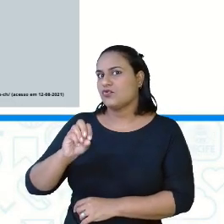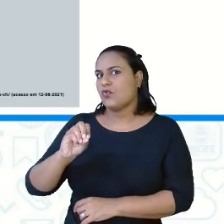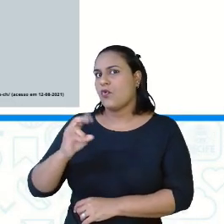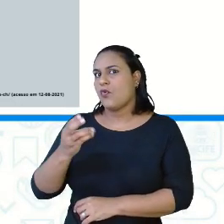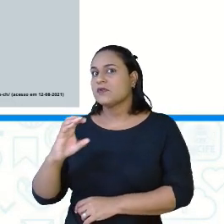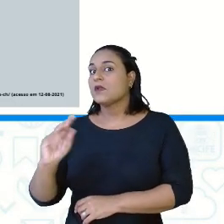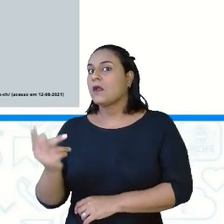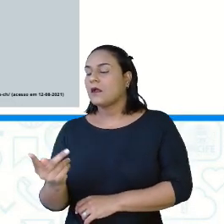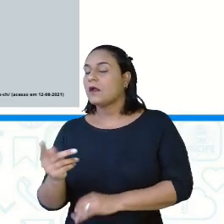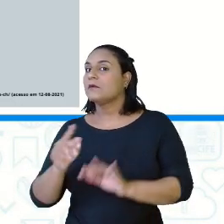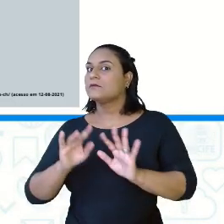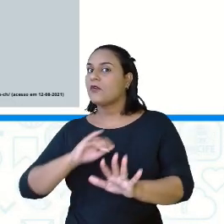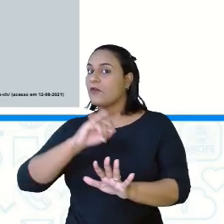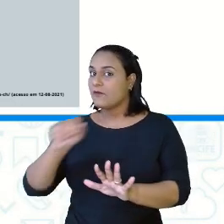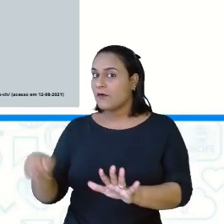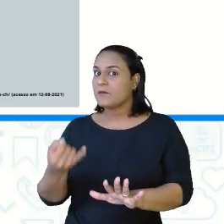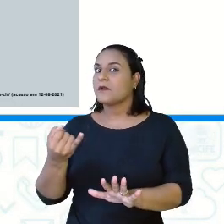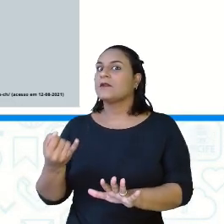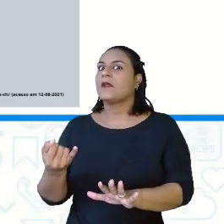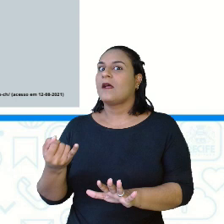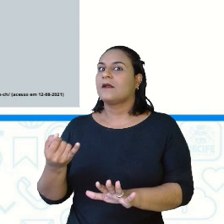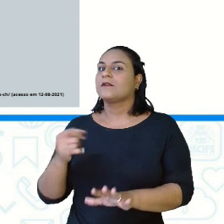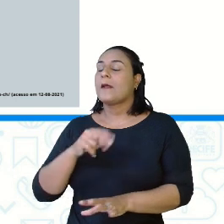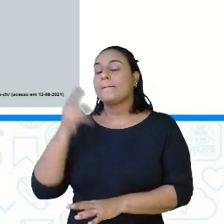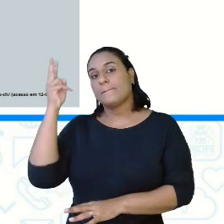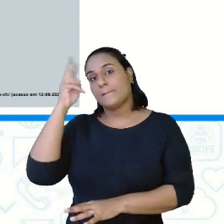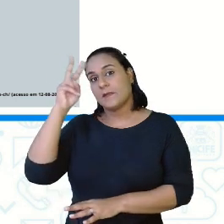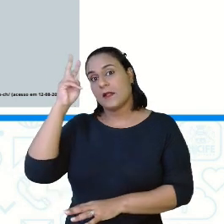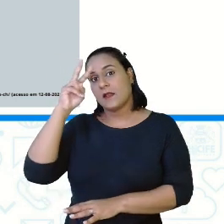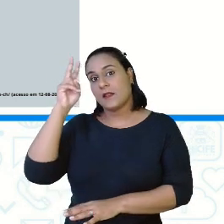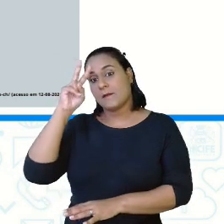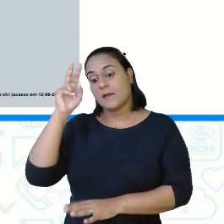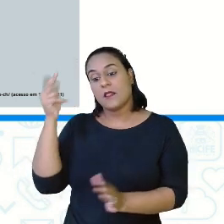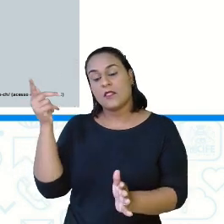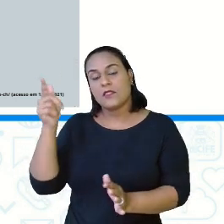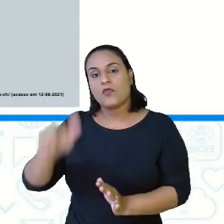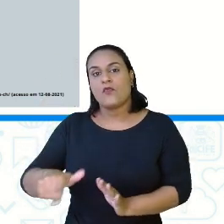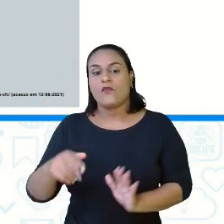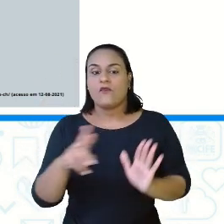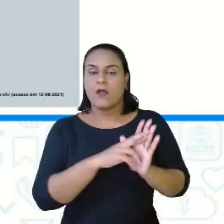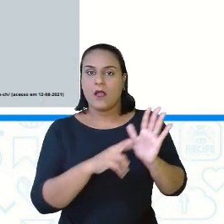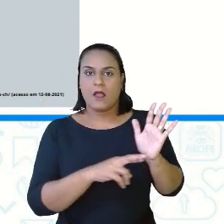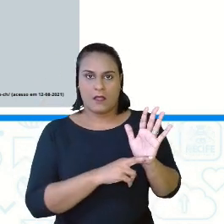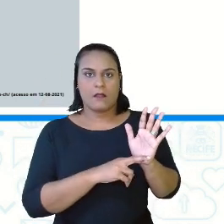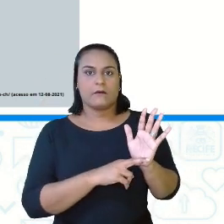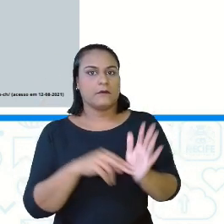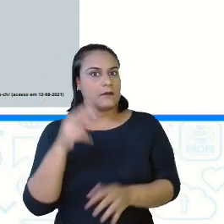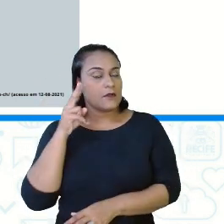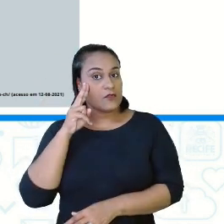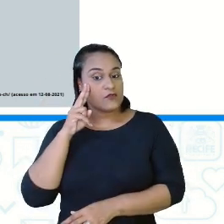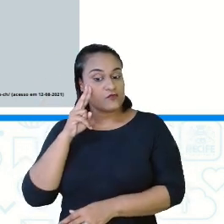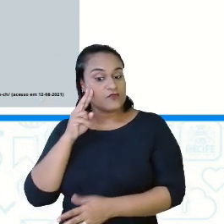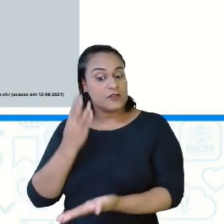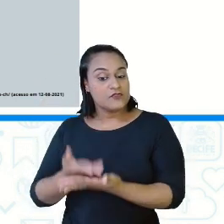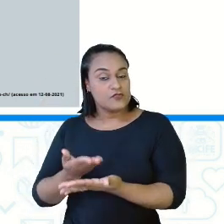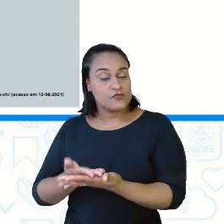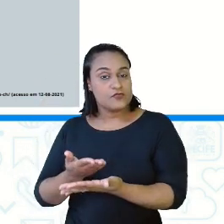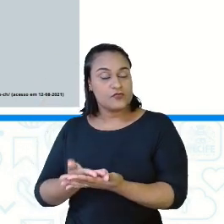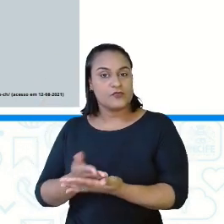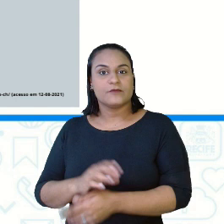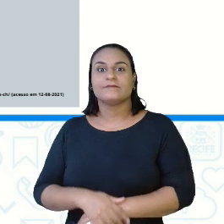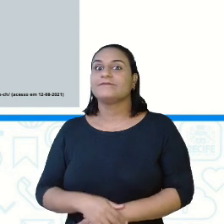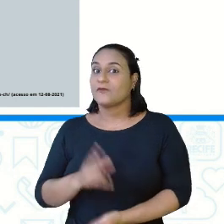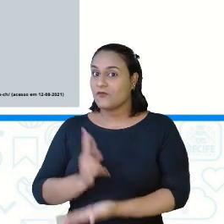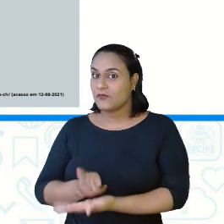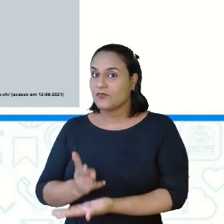vou aproveitar para relembrar as regras que foram trabalhadas no início, tá certo? Então, vamos continuar